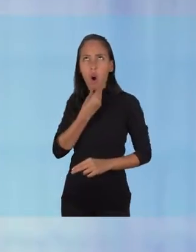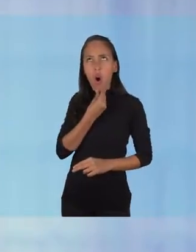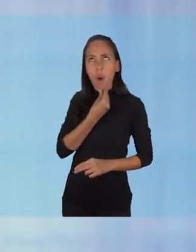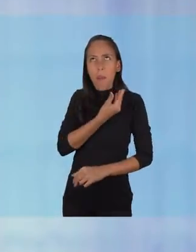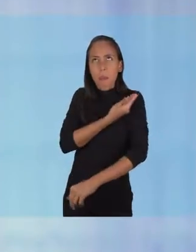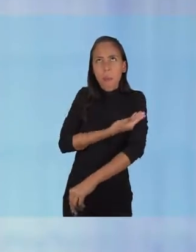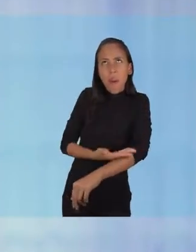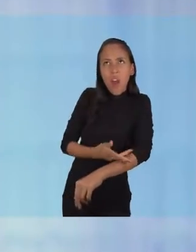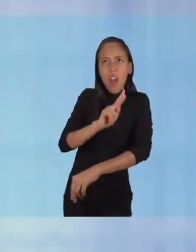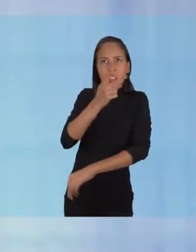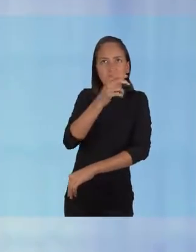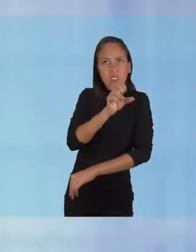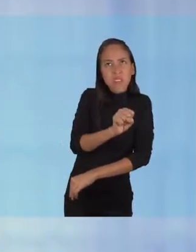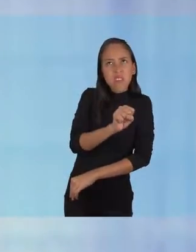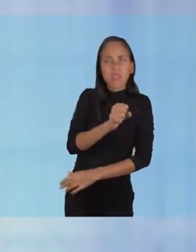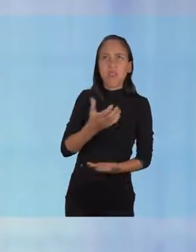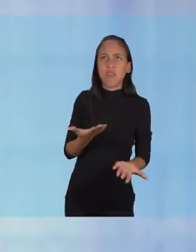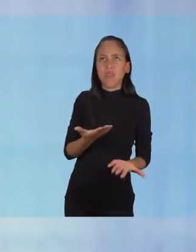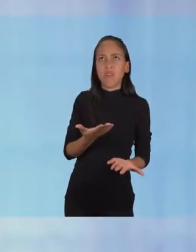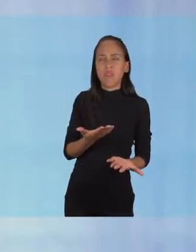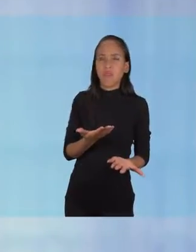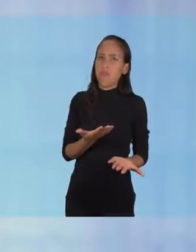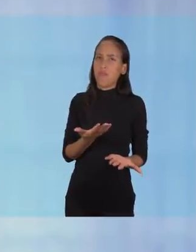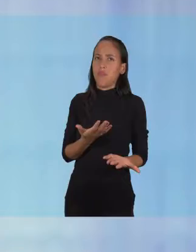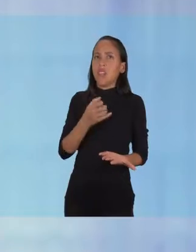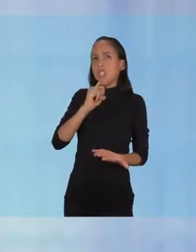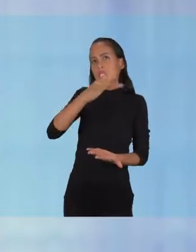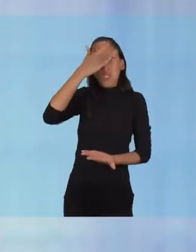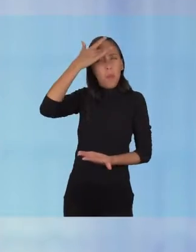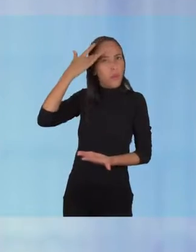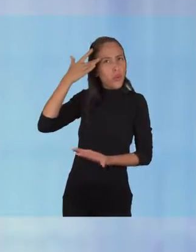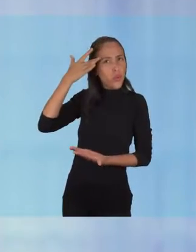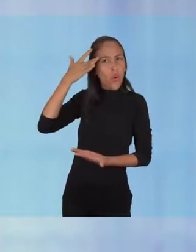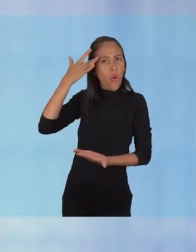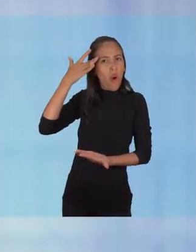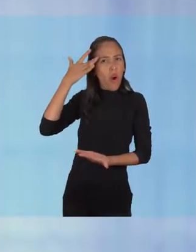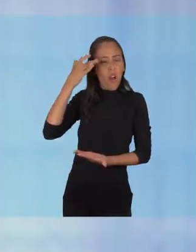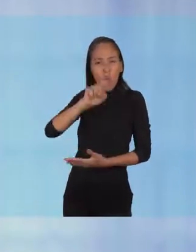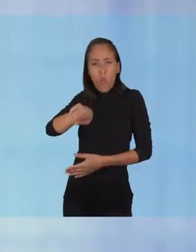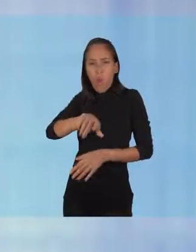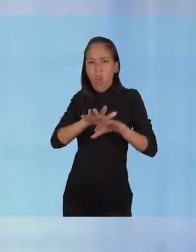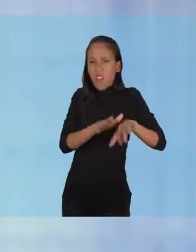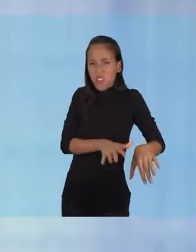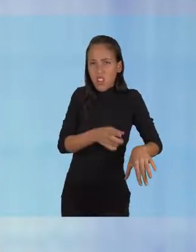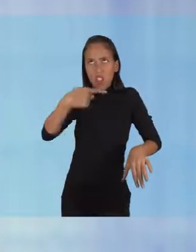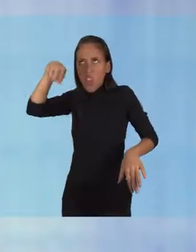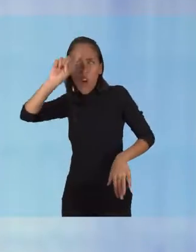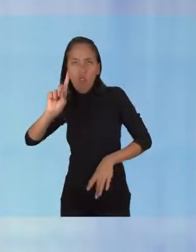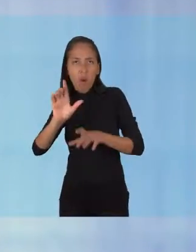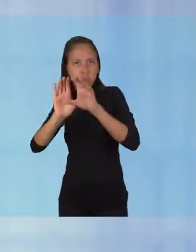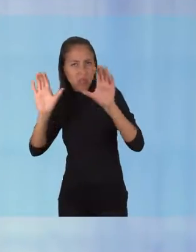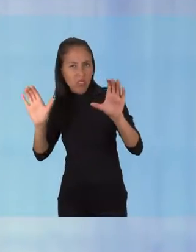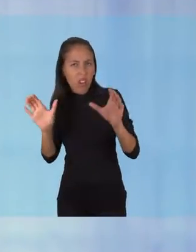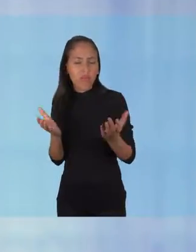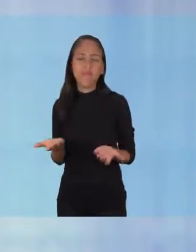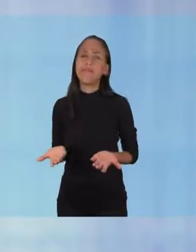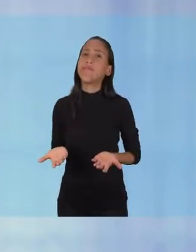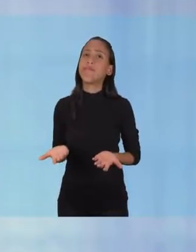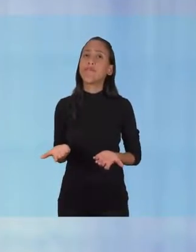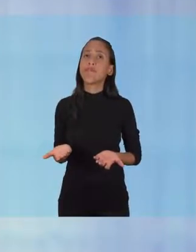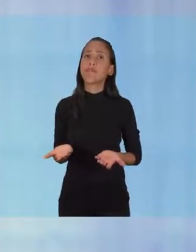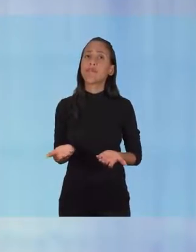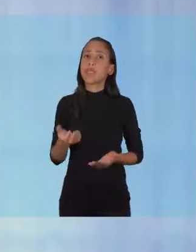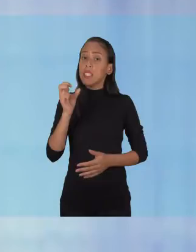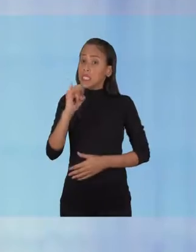pelos heterossexuais e pelos brancos? Quem está fora disso não vale, não vai para o céu? Então, não